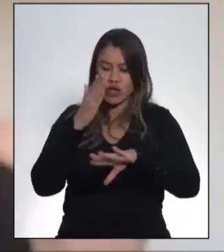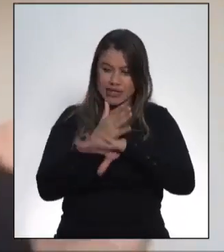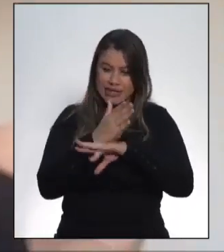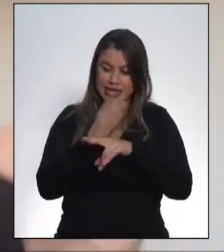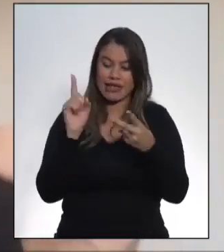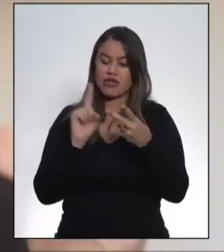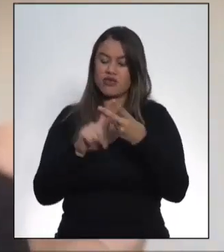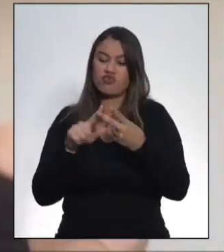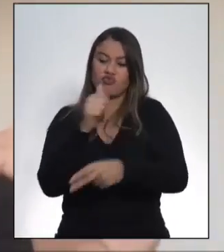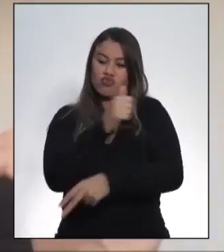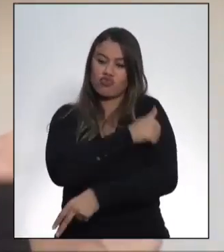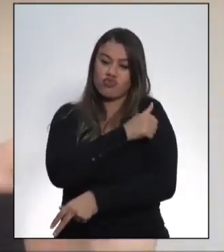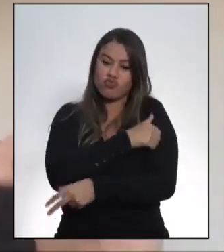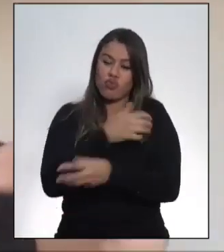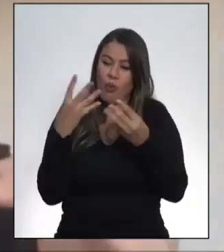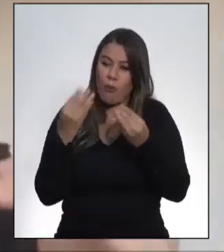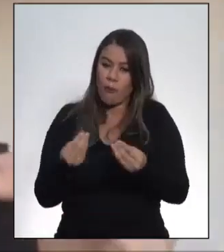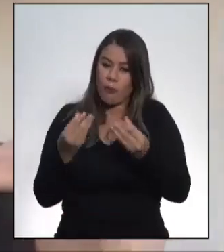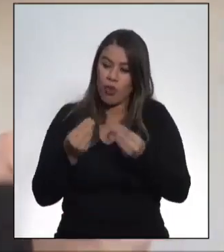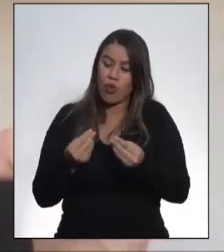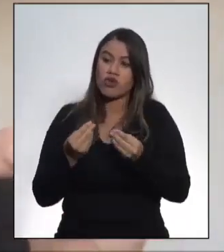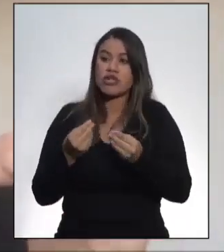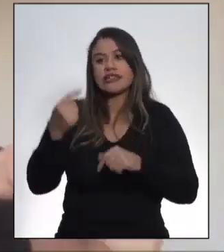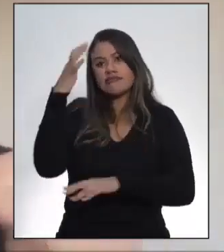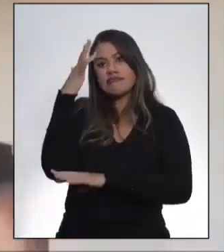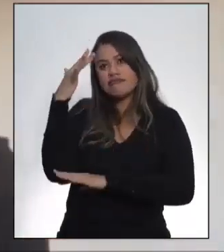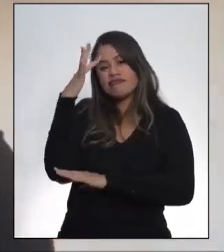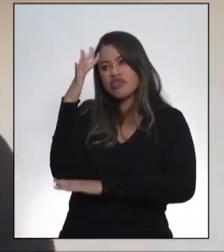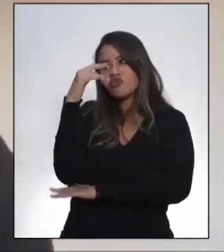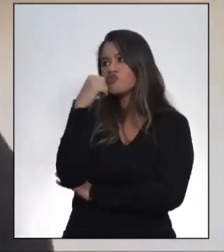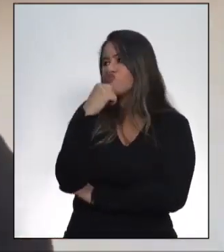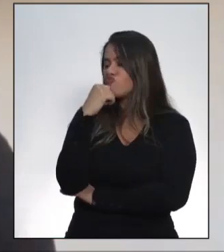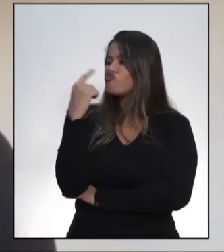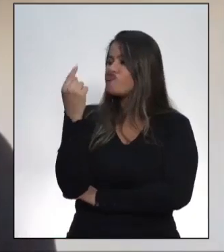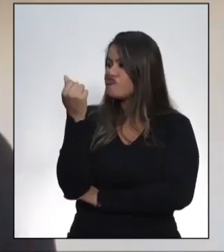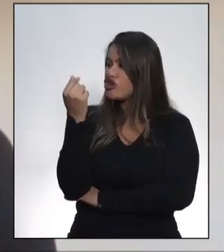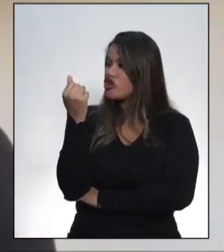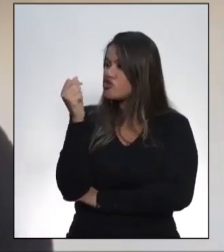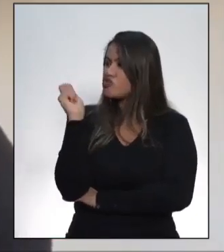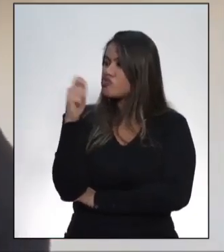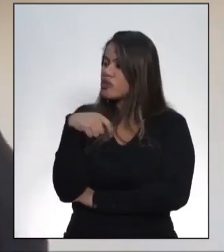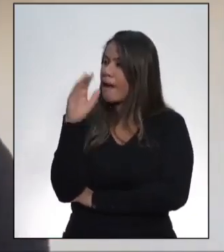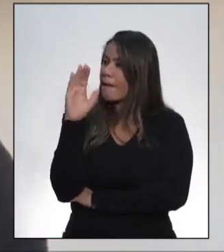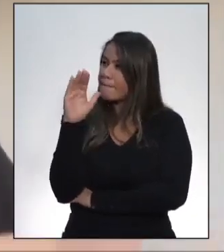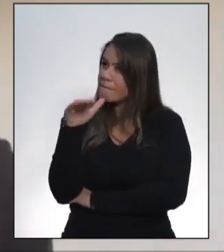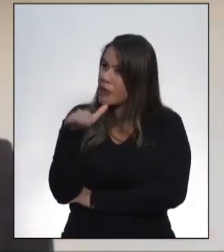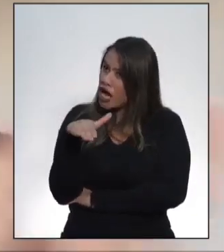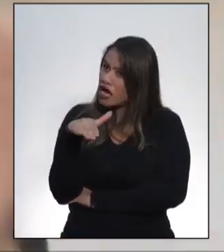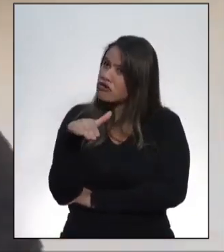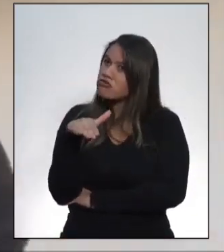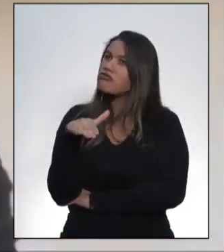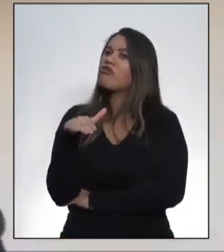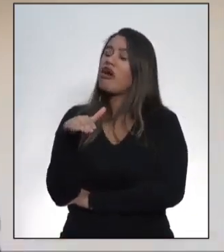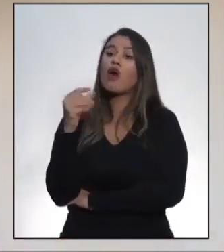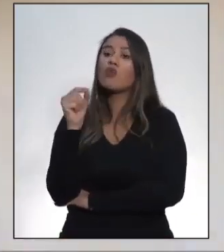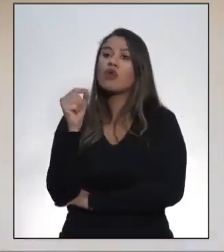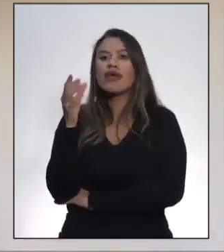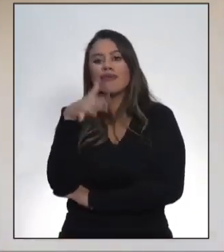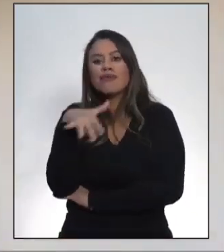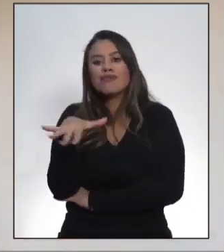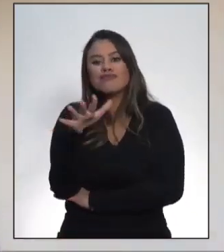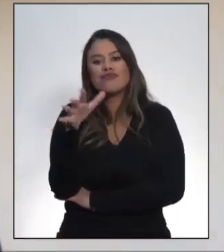fosse baixo, para poder atingir e atender milhões de pessoas. Pensa lá no outro lado do